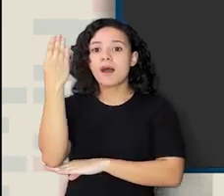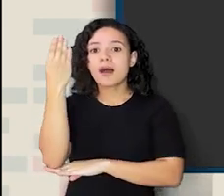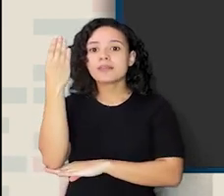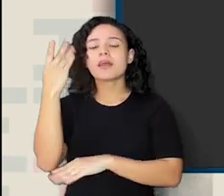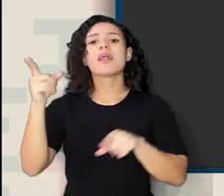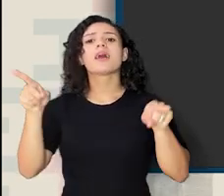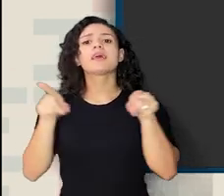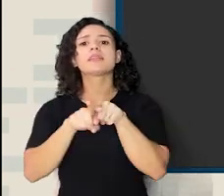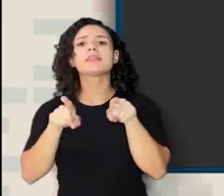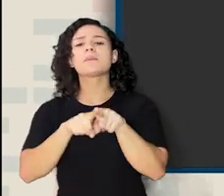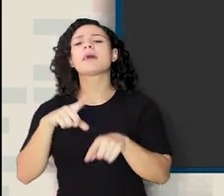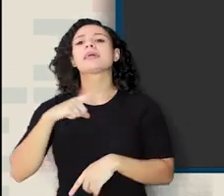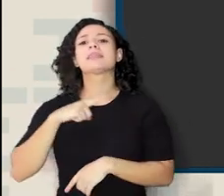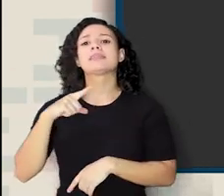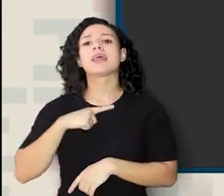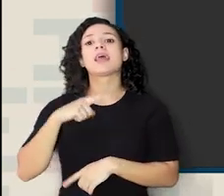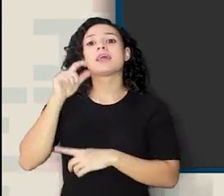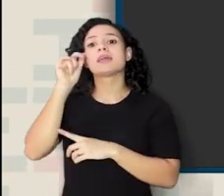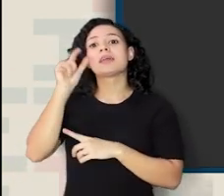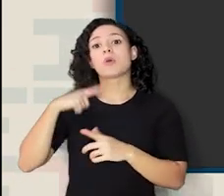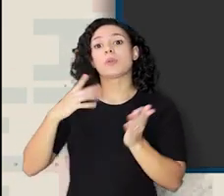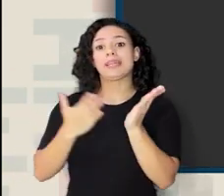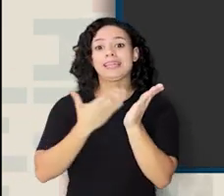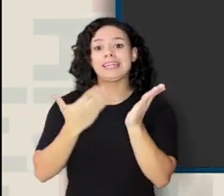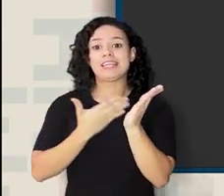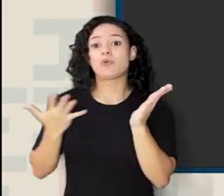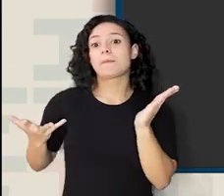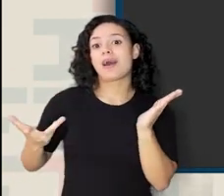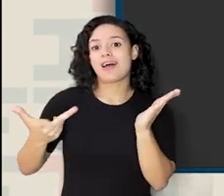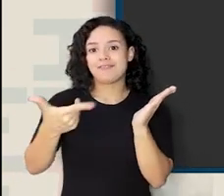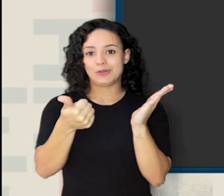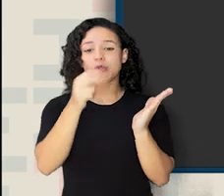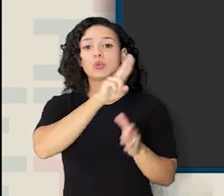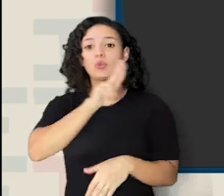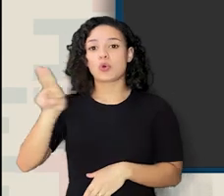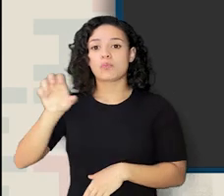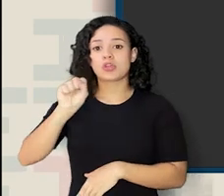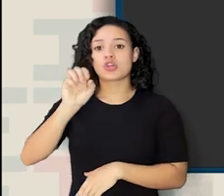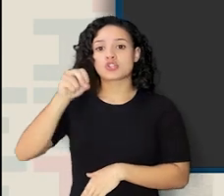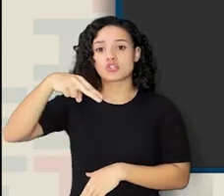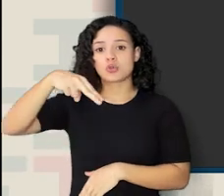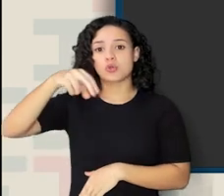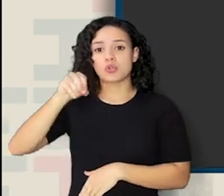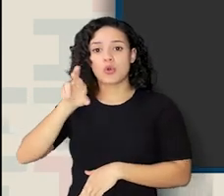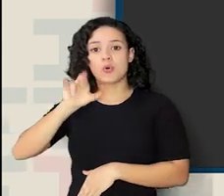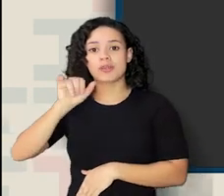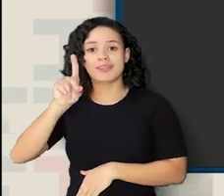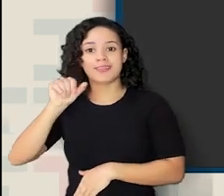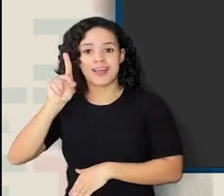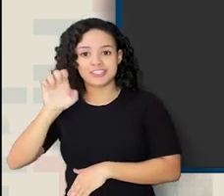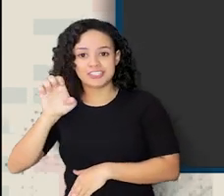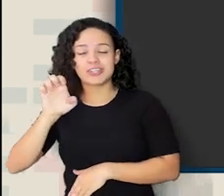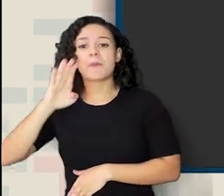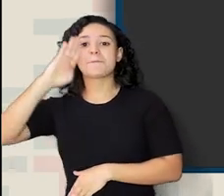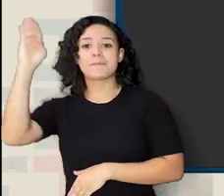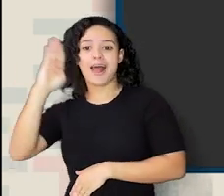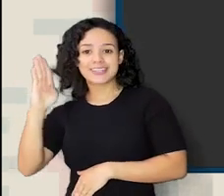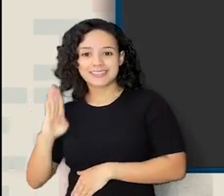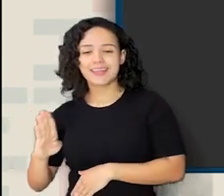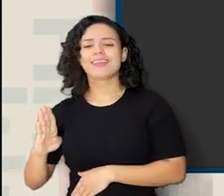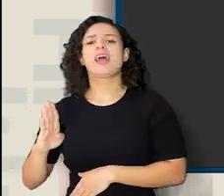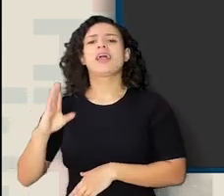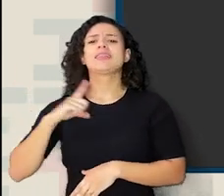flautas de madeira e um desenho, né, de um livro maravilhoso chamado Sonoridades Brasileiras,